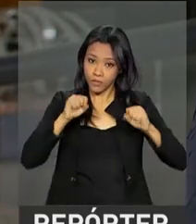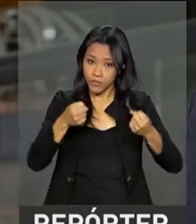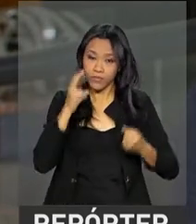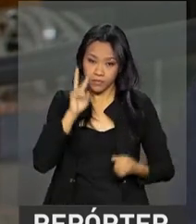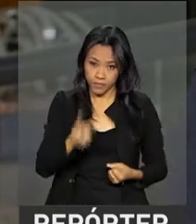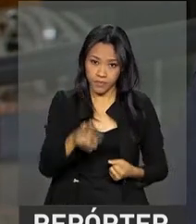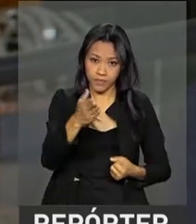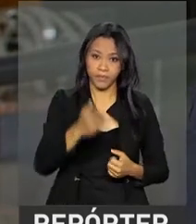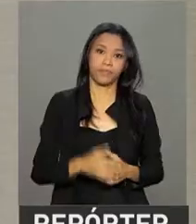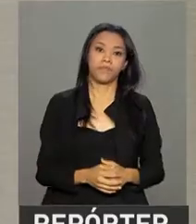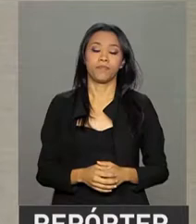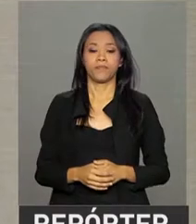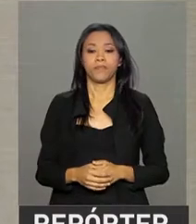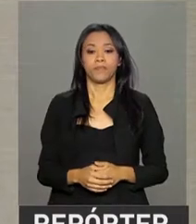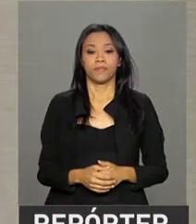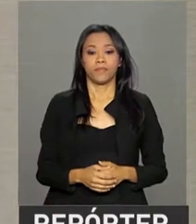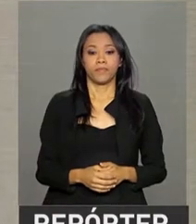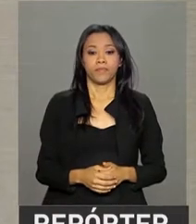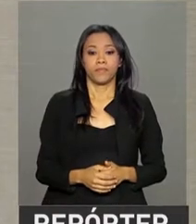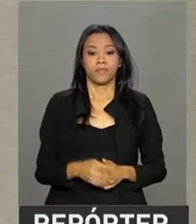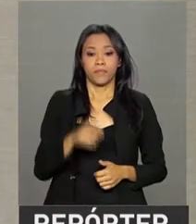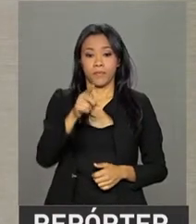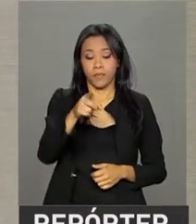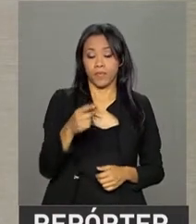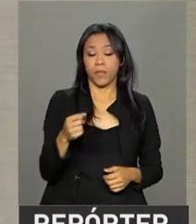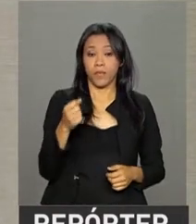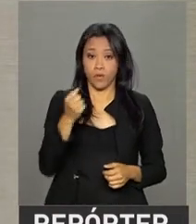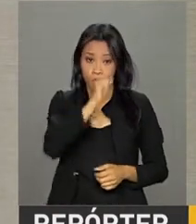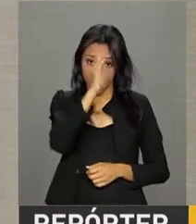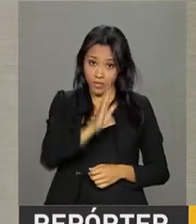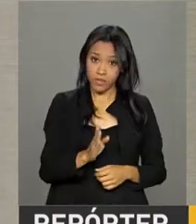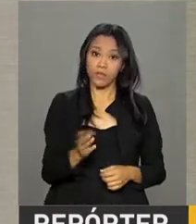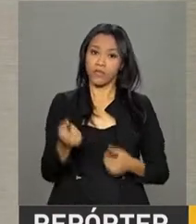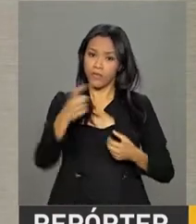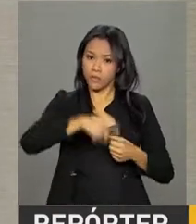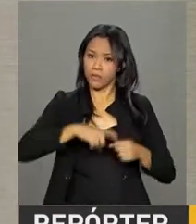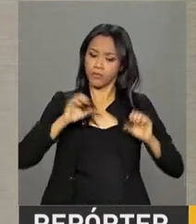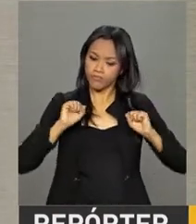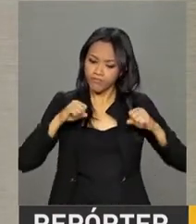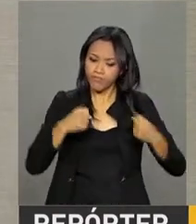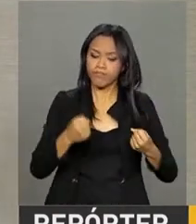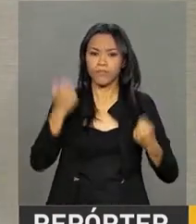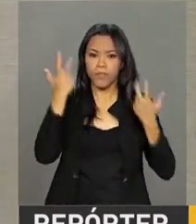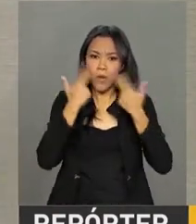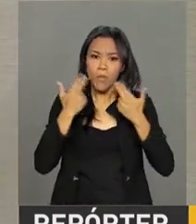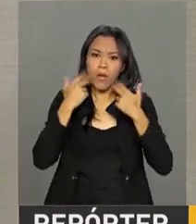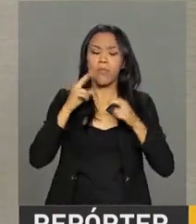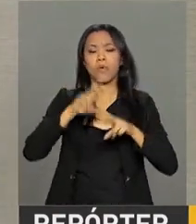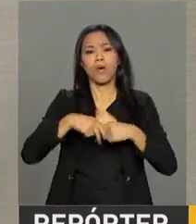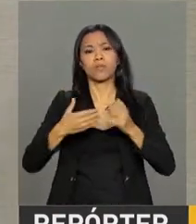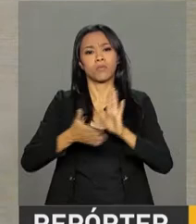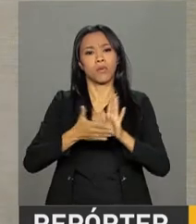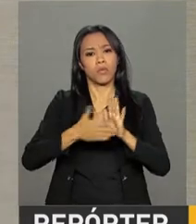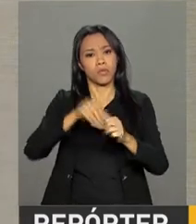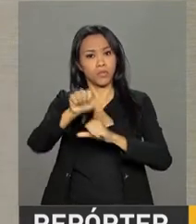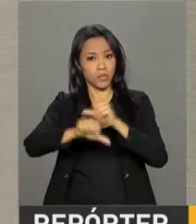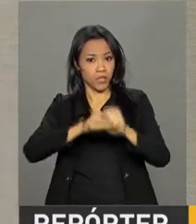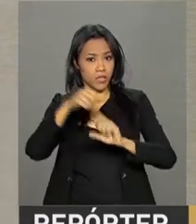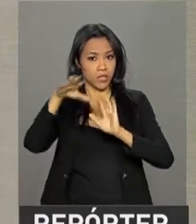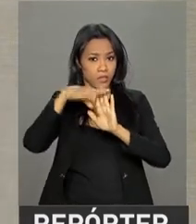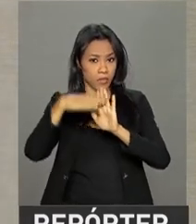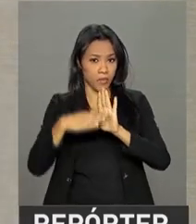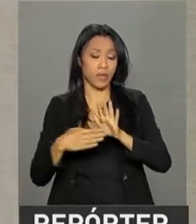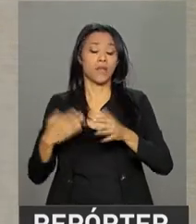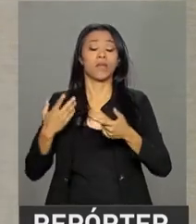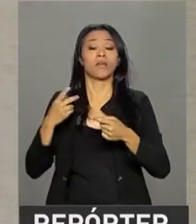ver. Está tudo voltando ao normal. Seja por causa das reformas, seja por causa do ajuste